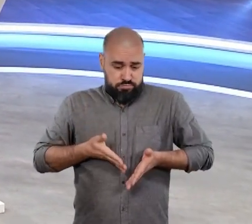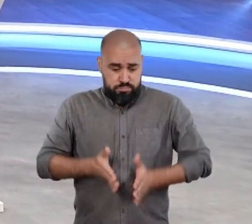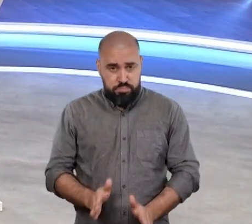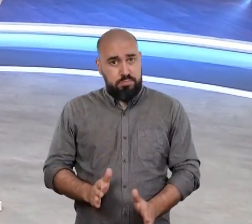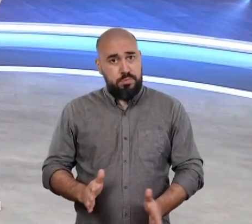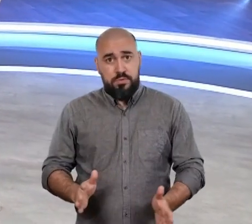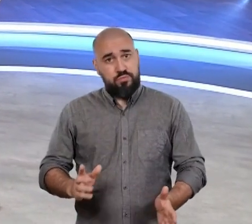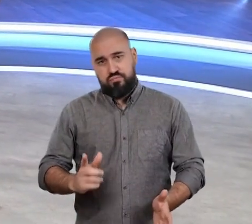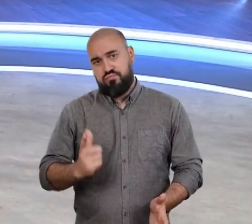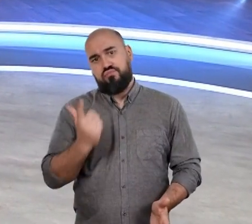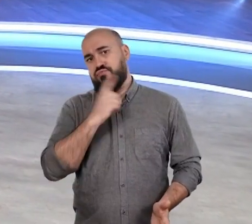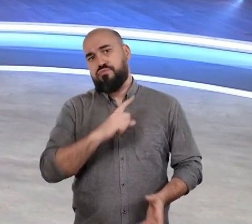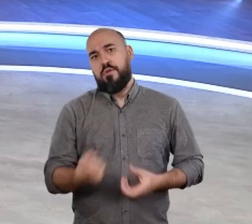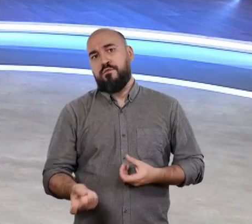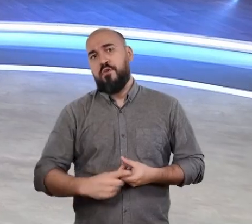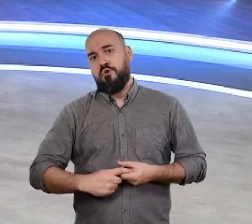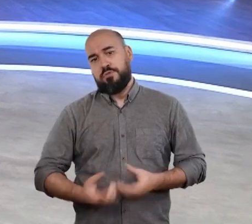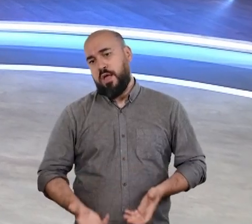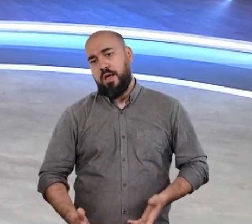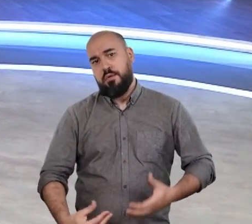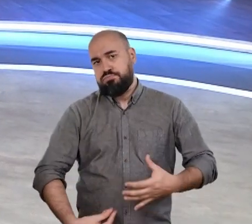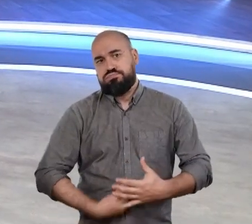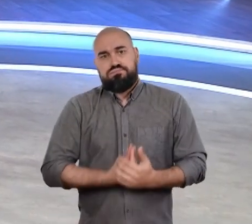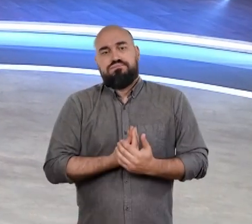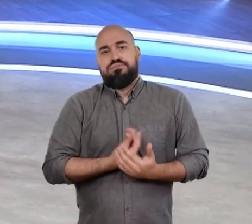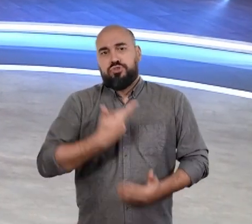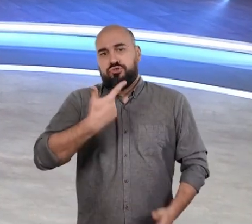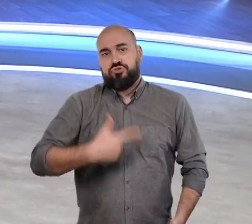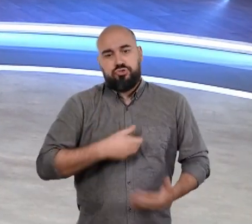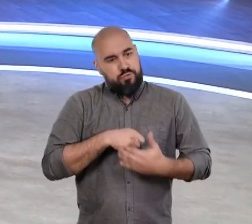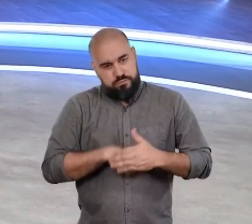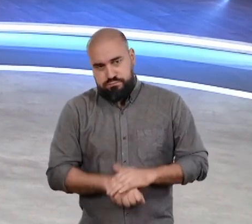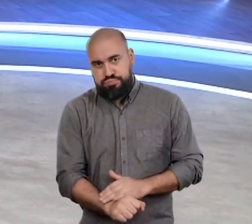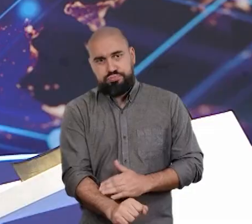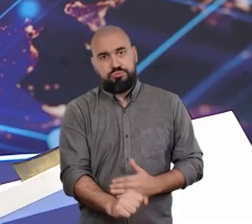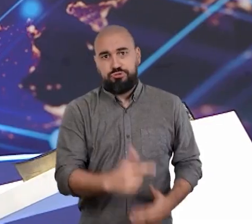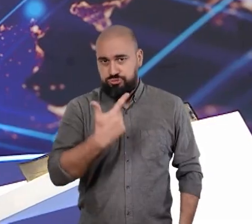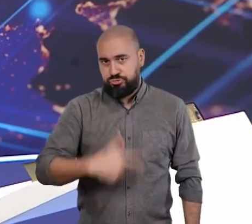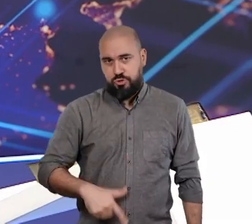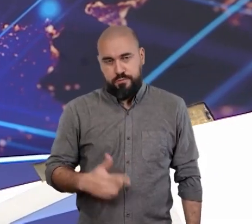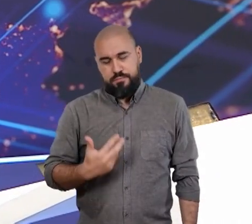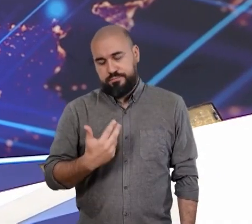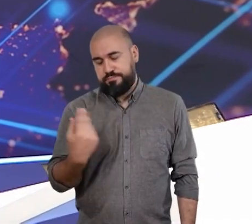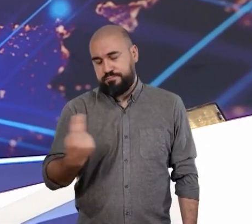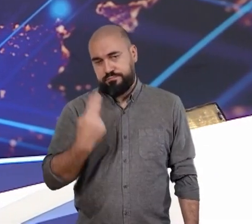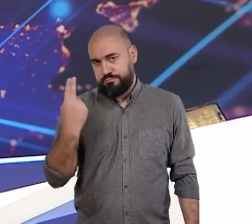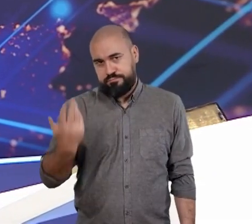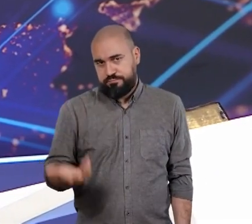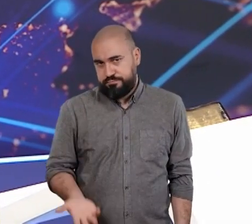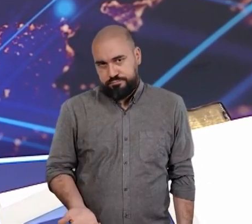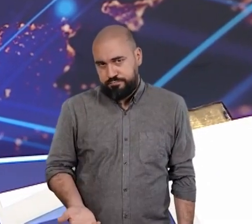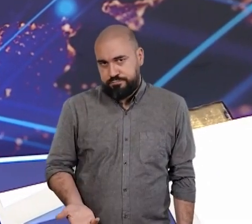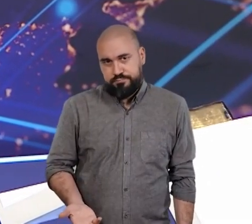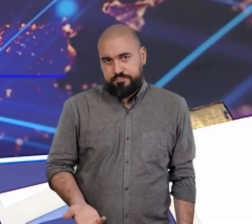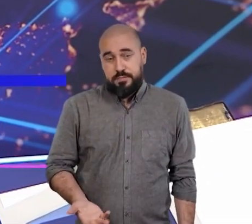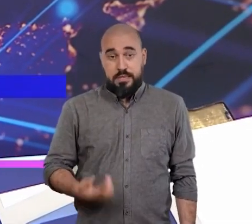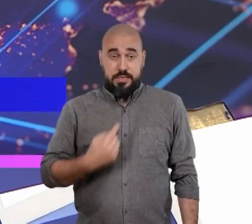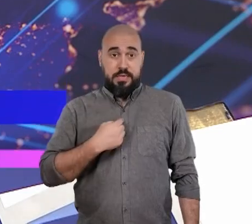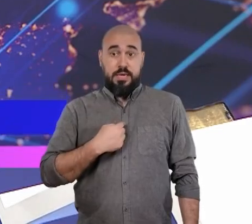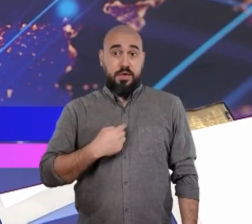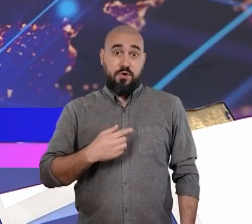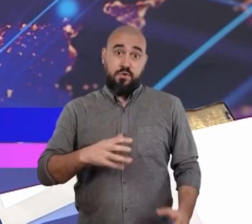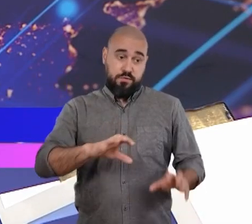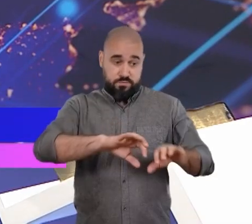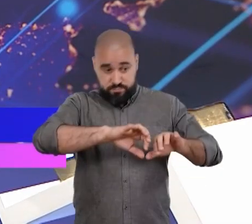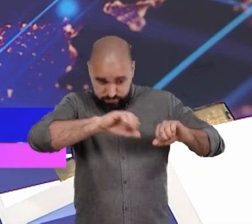como voltar para o ventre da sua mãe e nascer uma segunda vez. É impossível que eu caiba